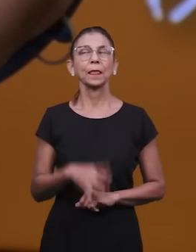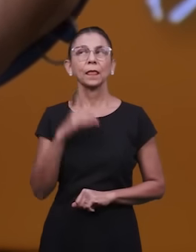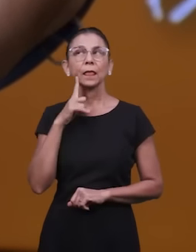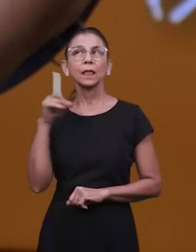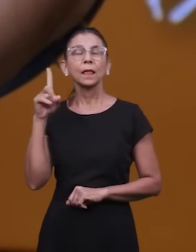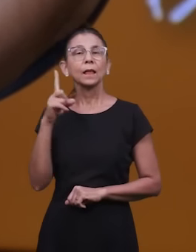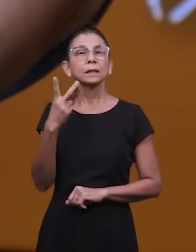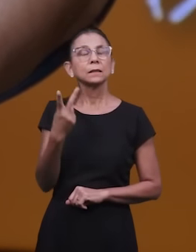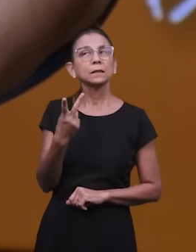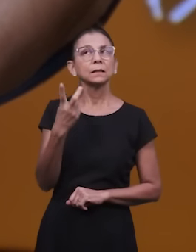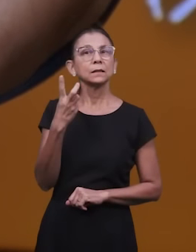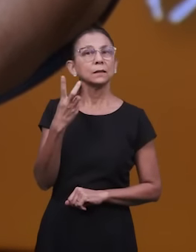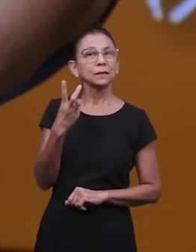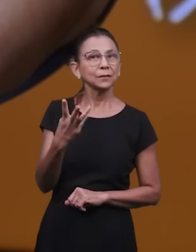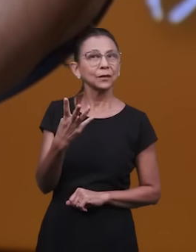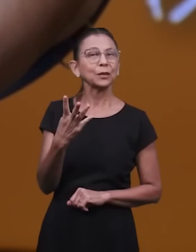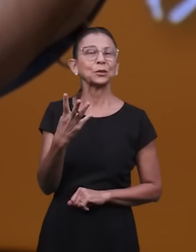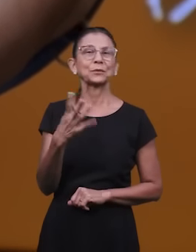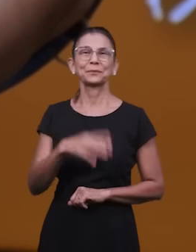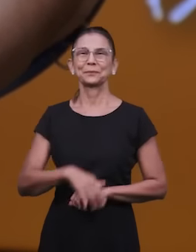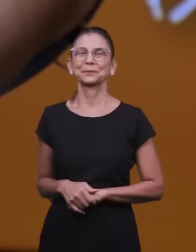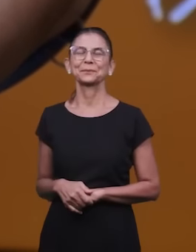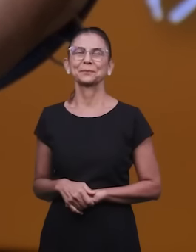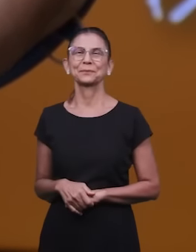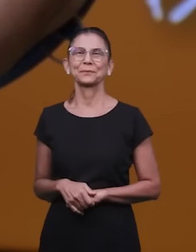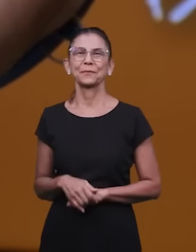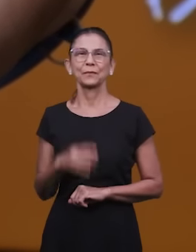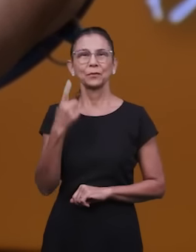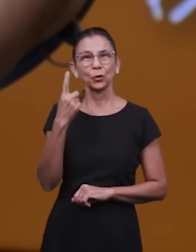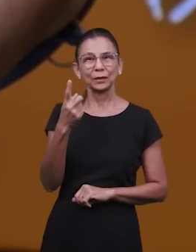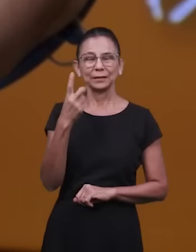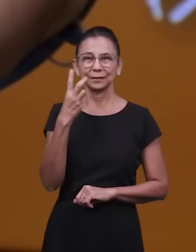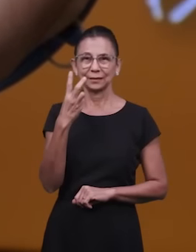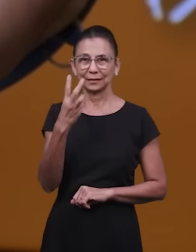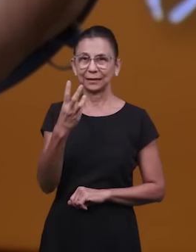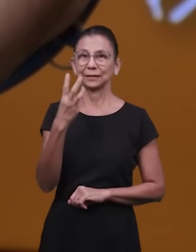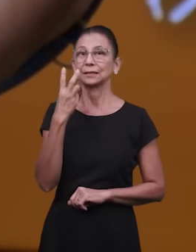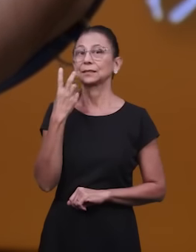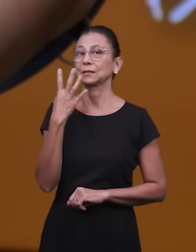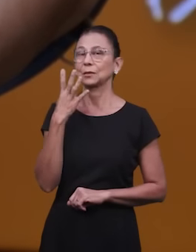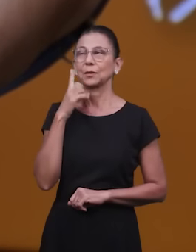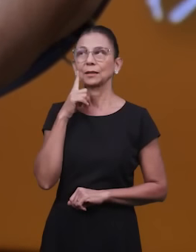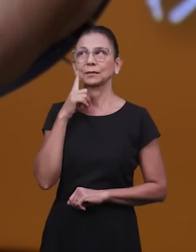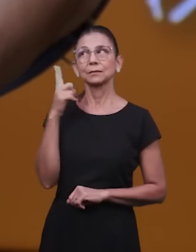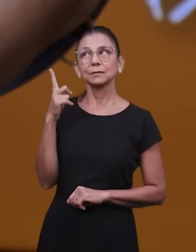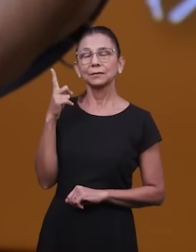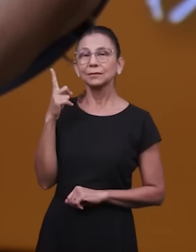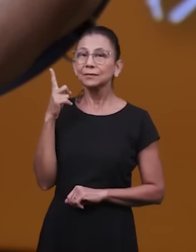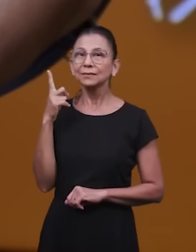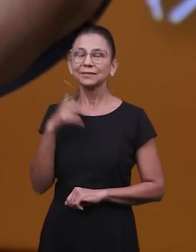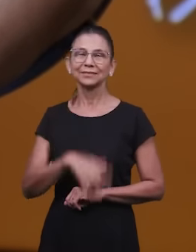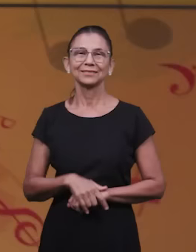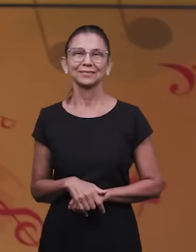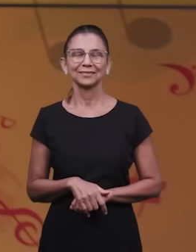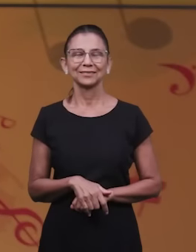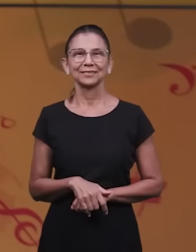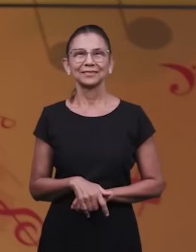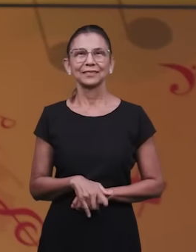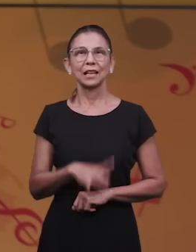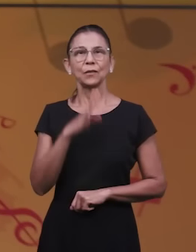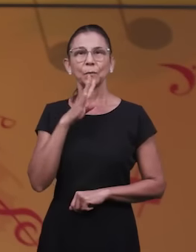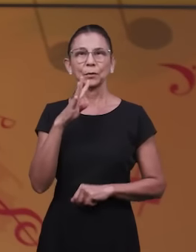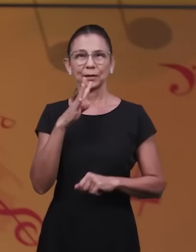Um, dois, três, quatro. Um, dois, três, quatro.